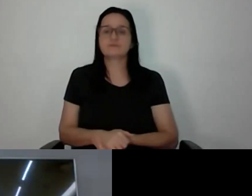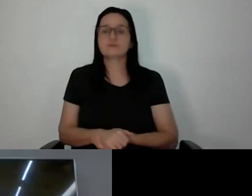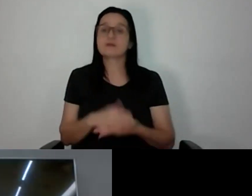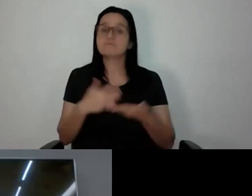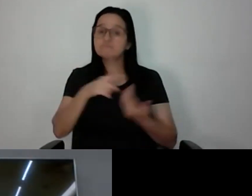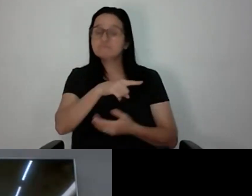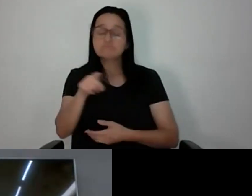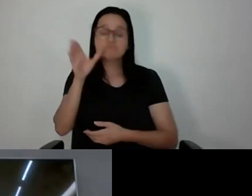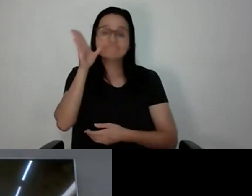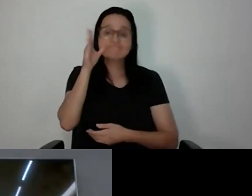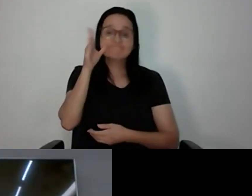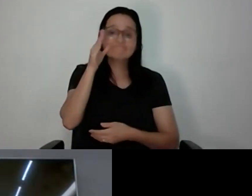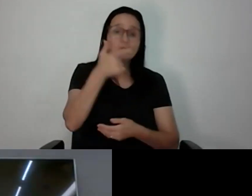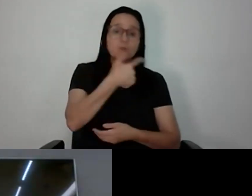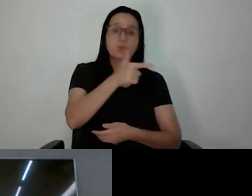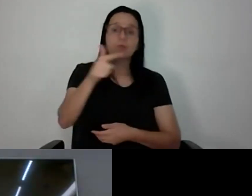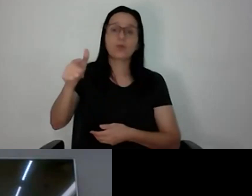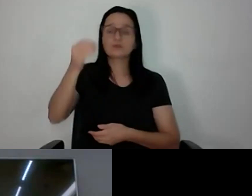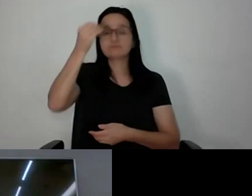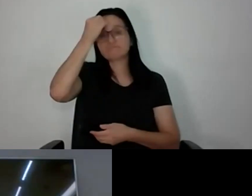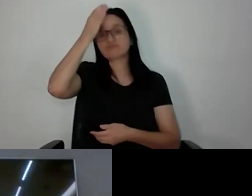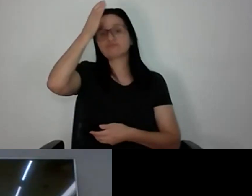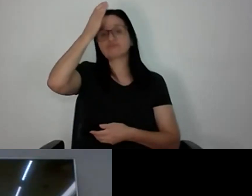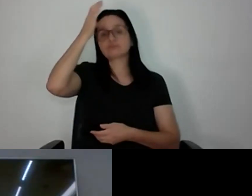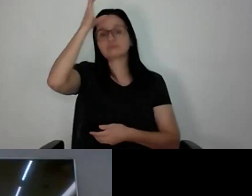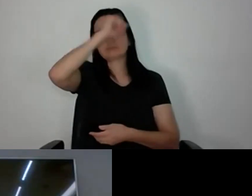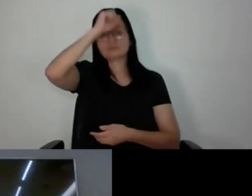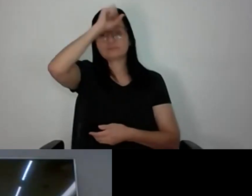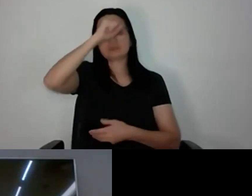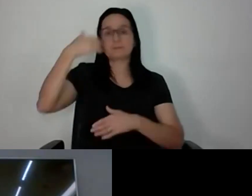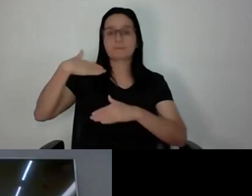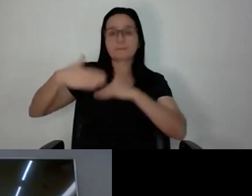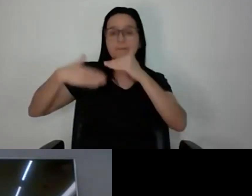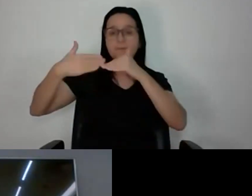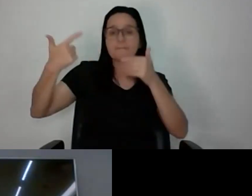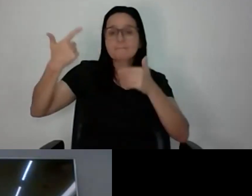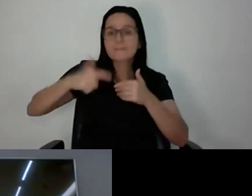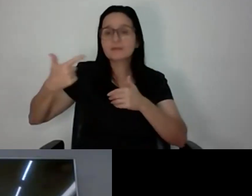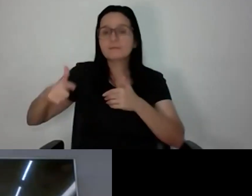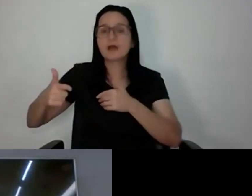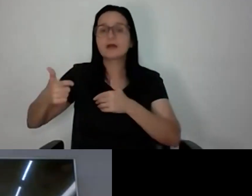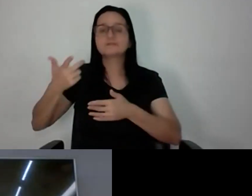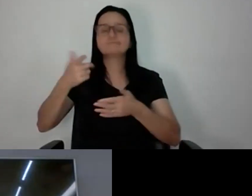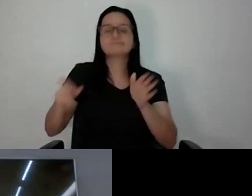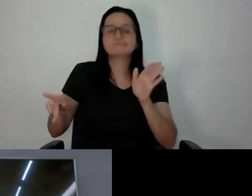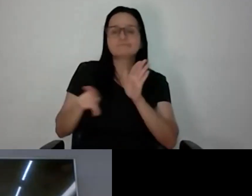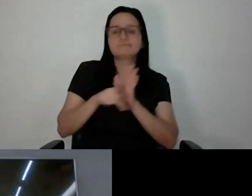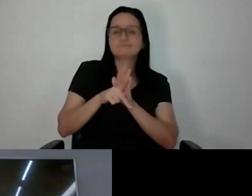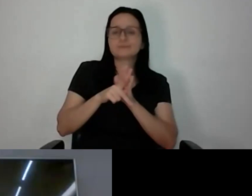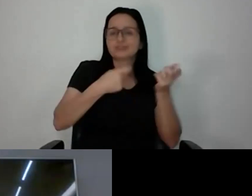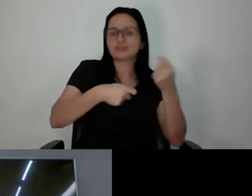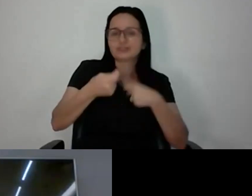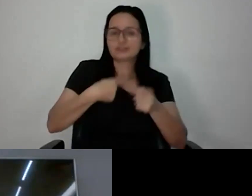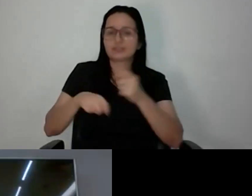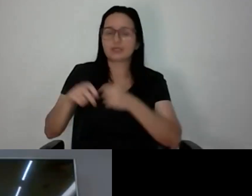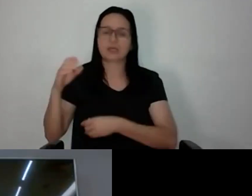ramos de conhecimento para você se tornar um profissional mais completo. Entenda de administração, entenda de ciências contábeis, eu vi que tem gente